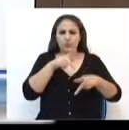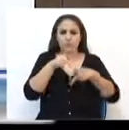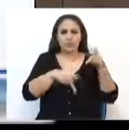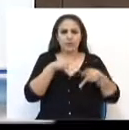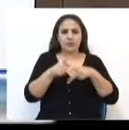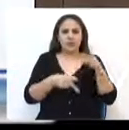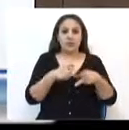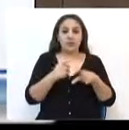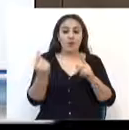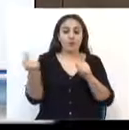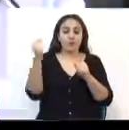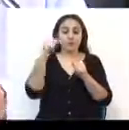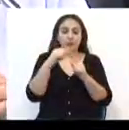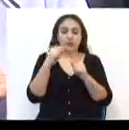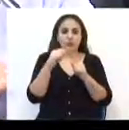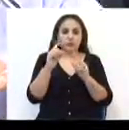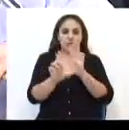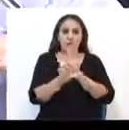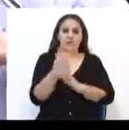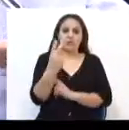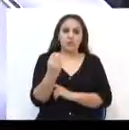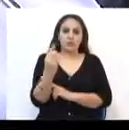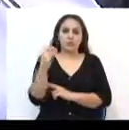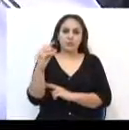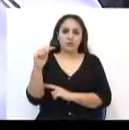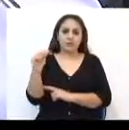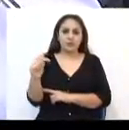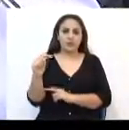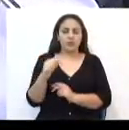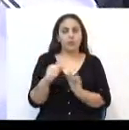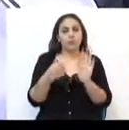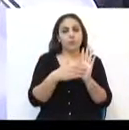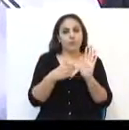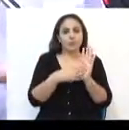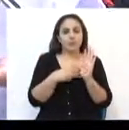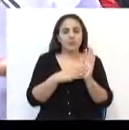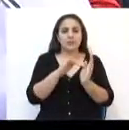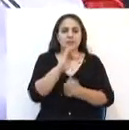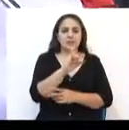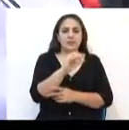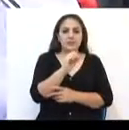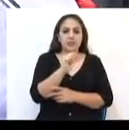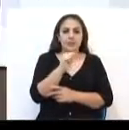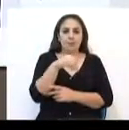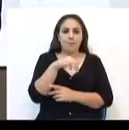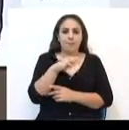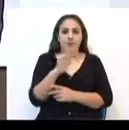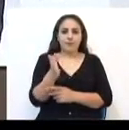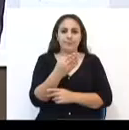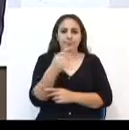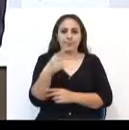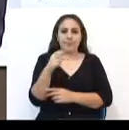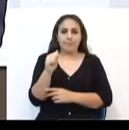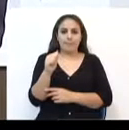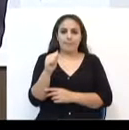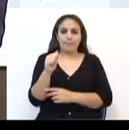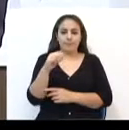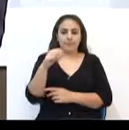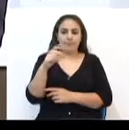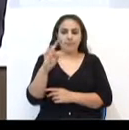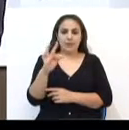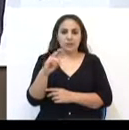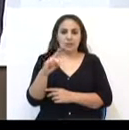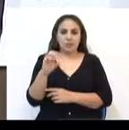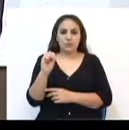de 2007. As alterações foram propostas pelos vereadores Isamar Oliveira e Márcio Patucci